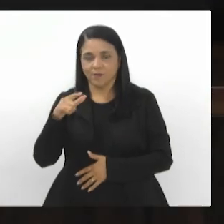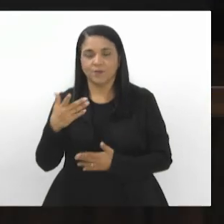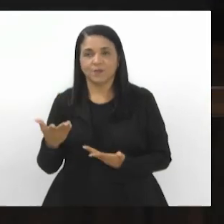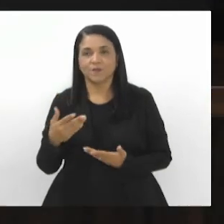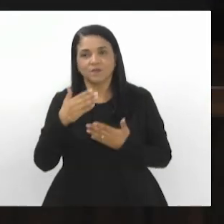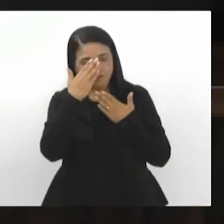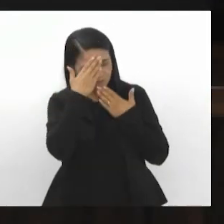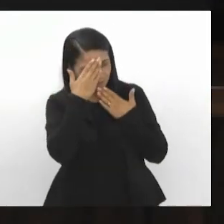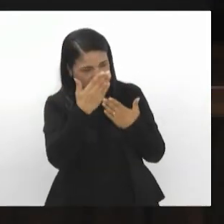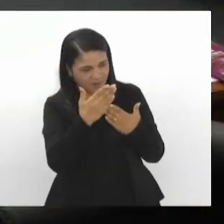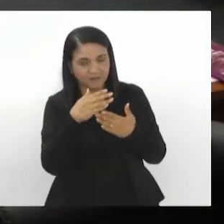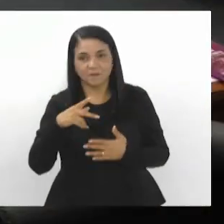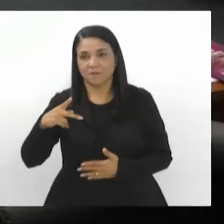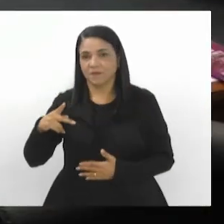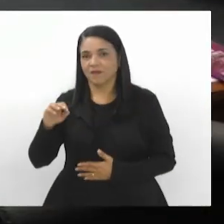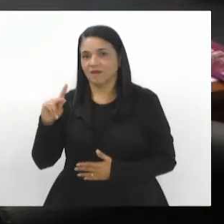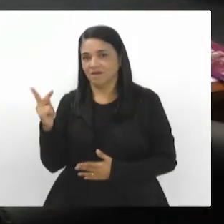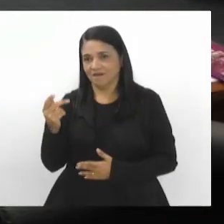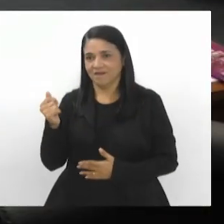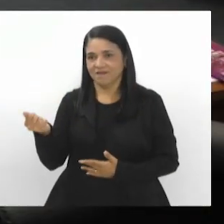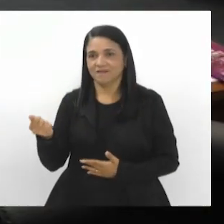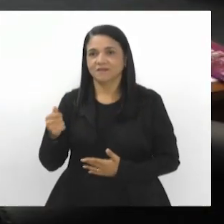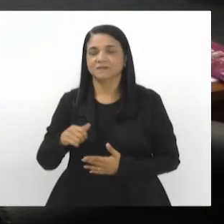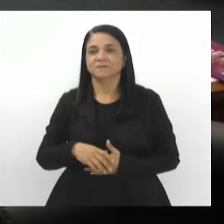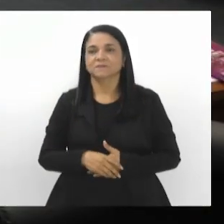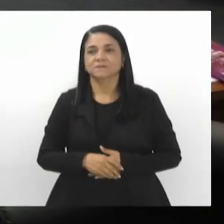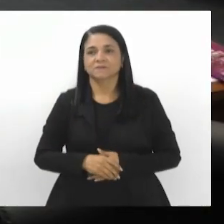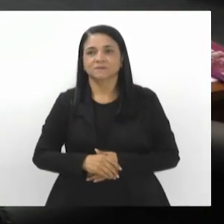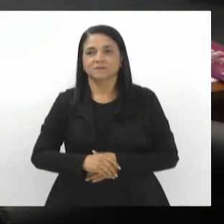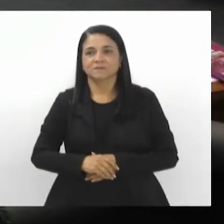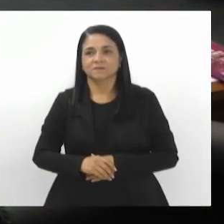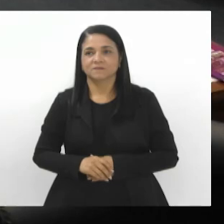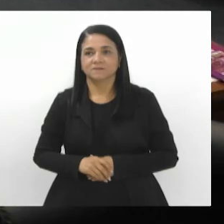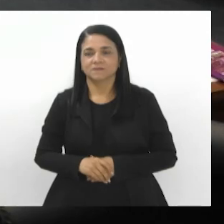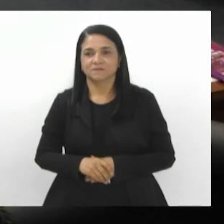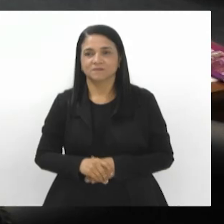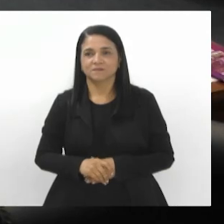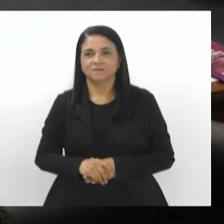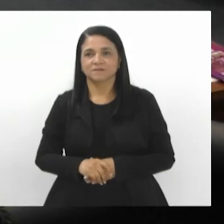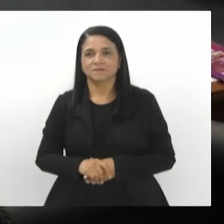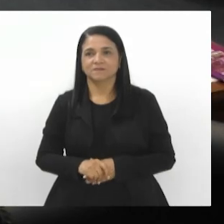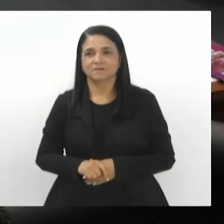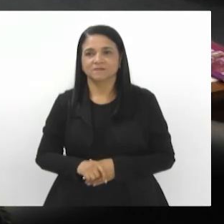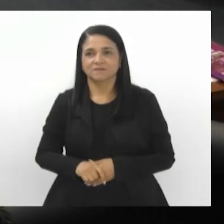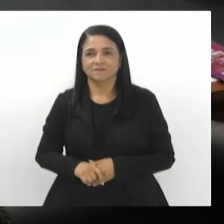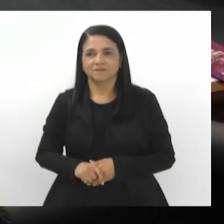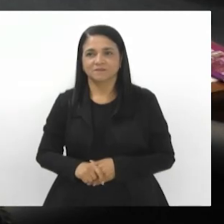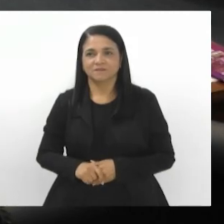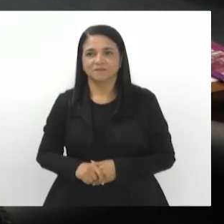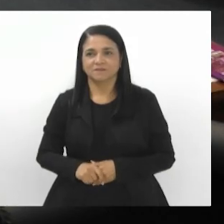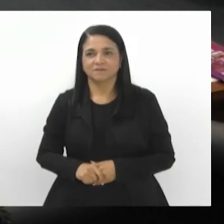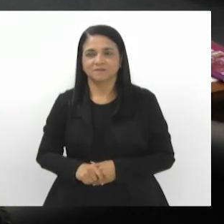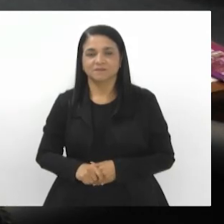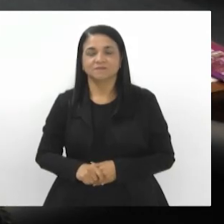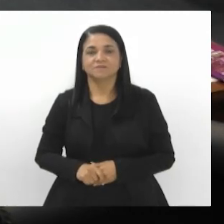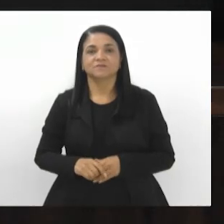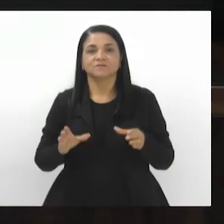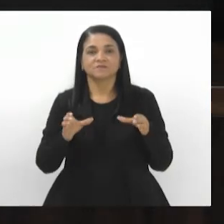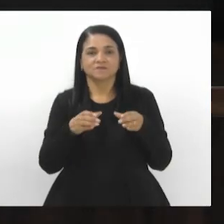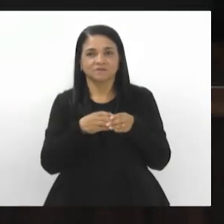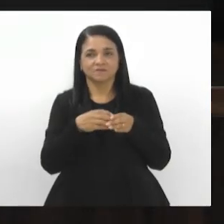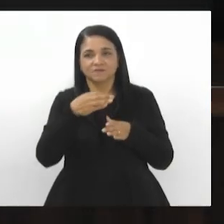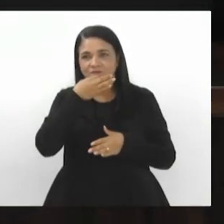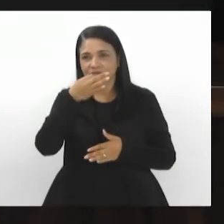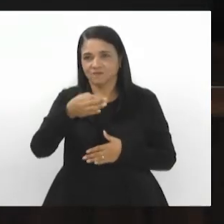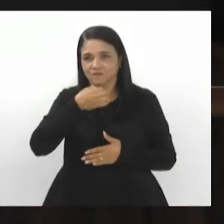Obrigado, TH. Não sei nem o que está falando, fala comigo. Depois dessa. Pela Comissão de